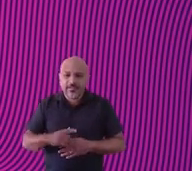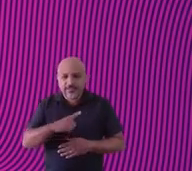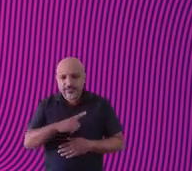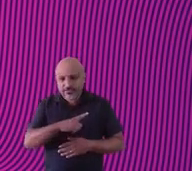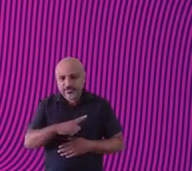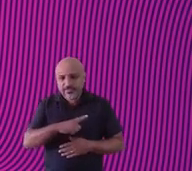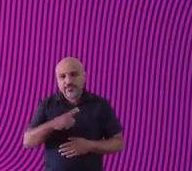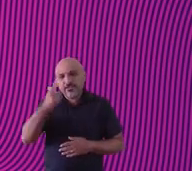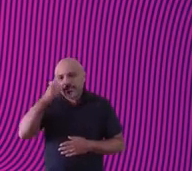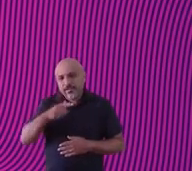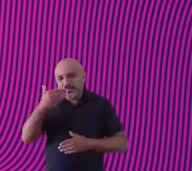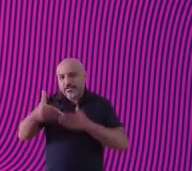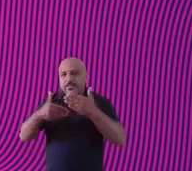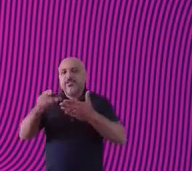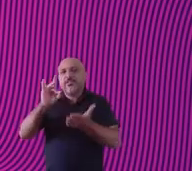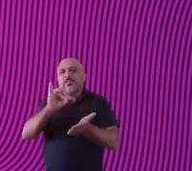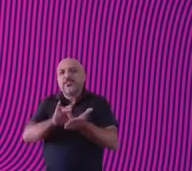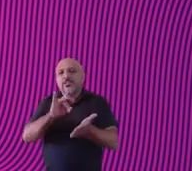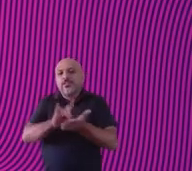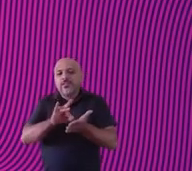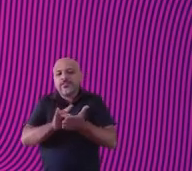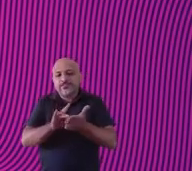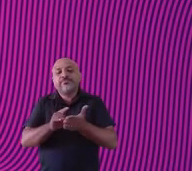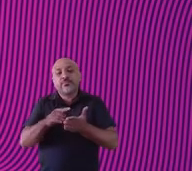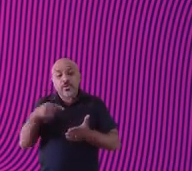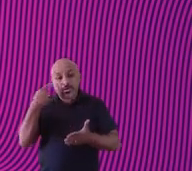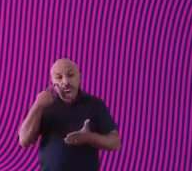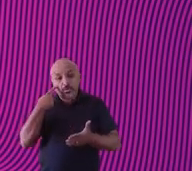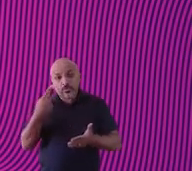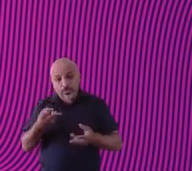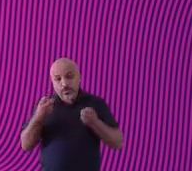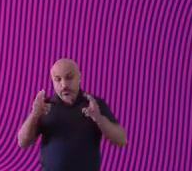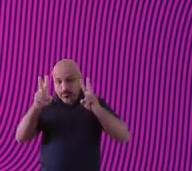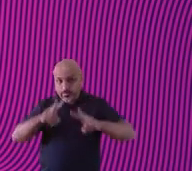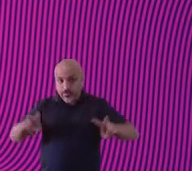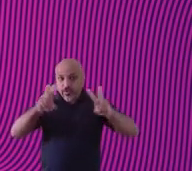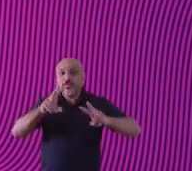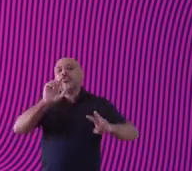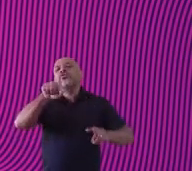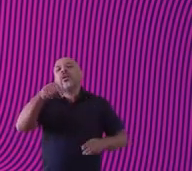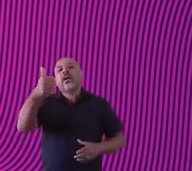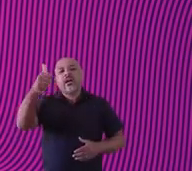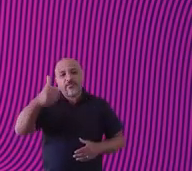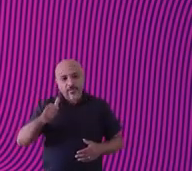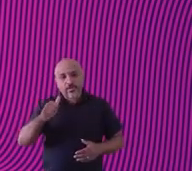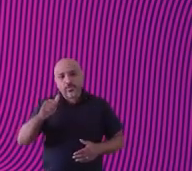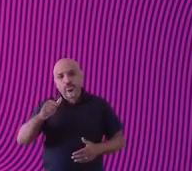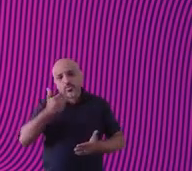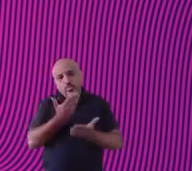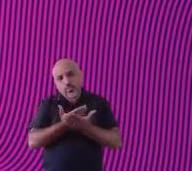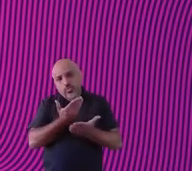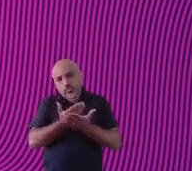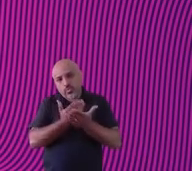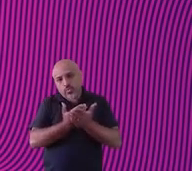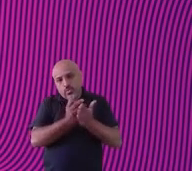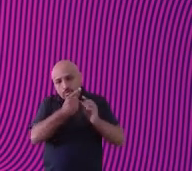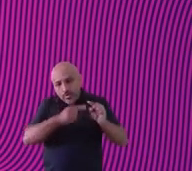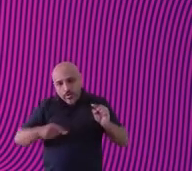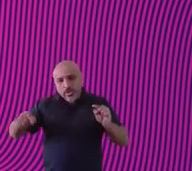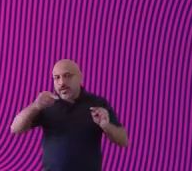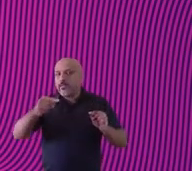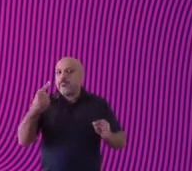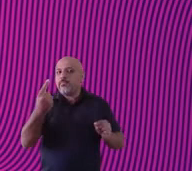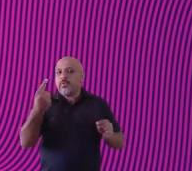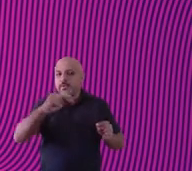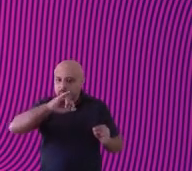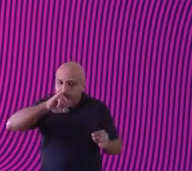na verdade assim é a gente observa aqui é foi avaliado no estudo randomizado primeiro essa vantagem